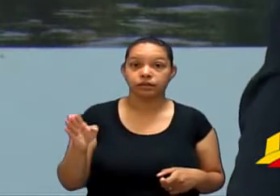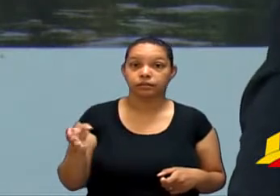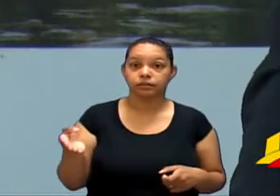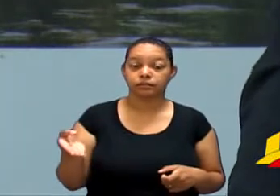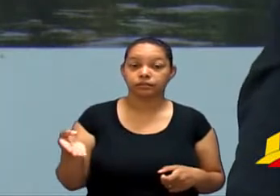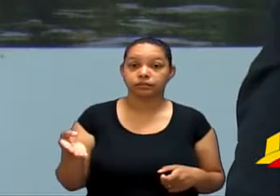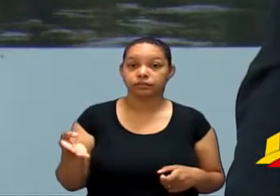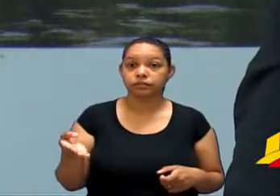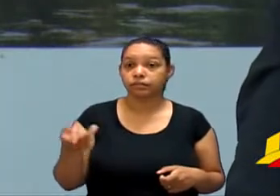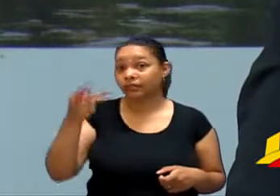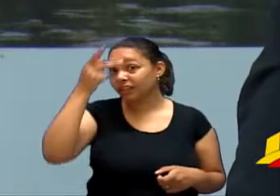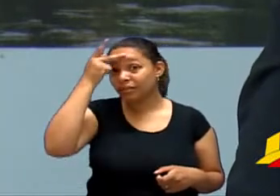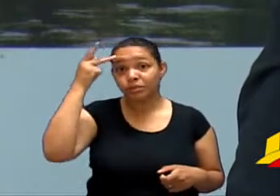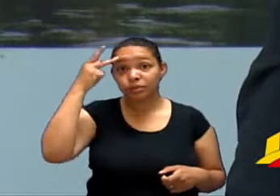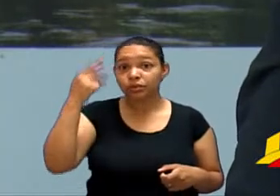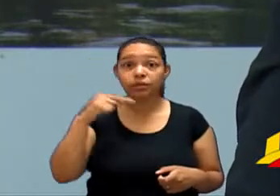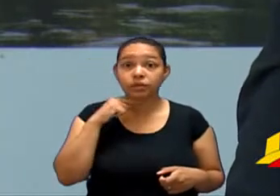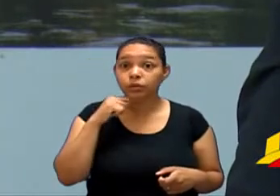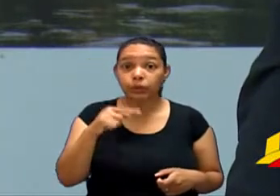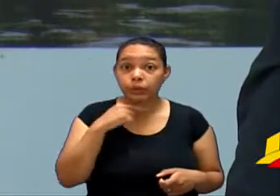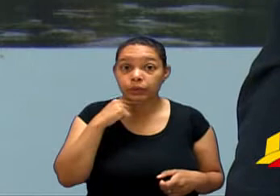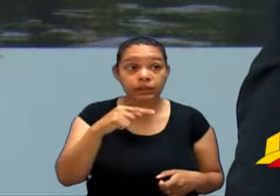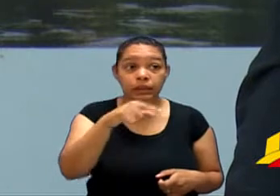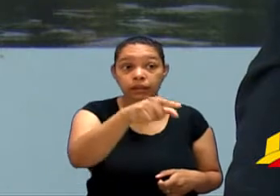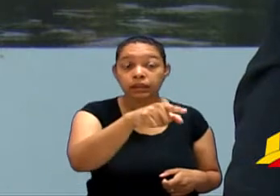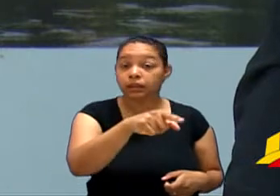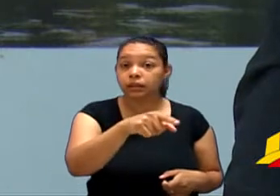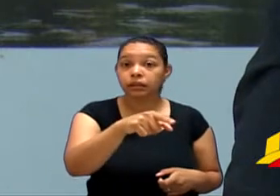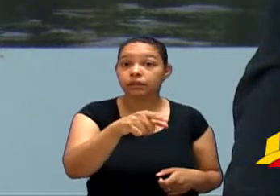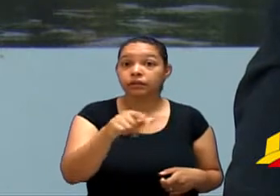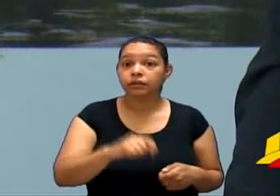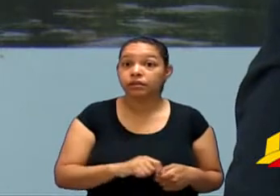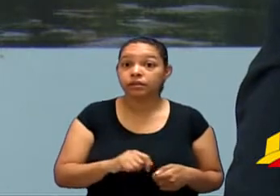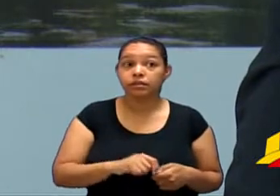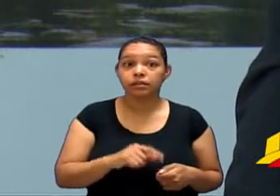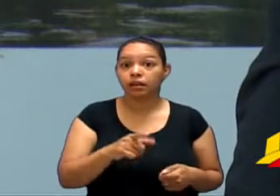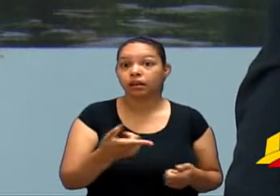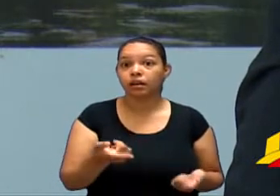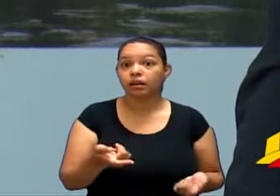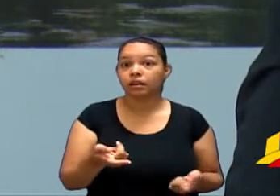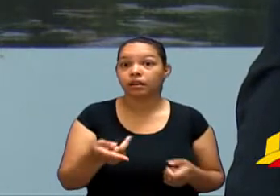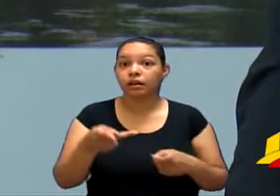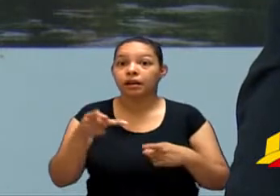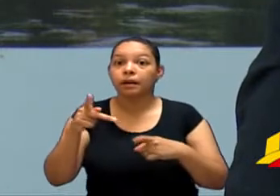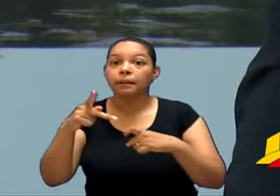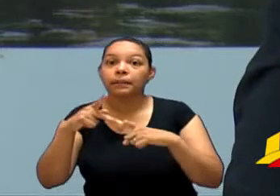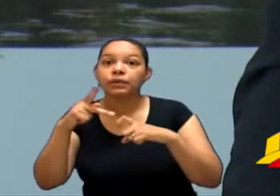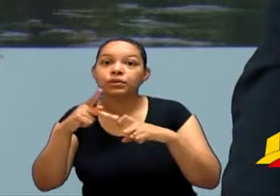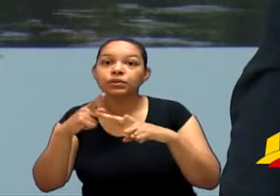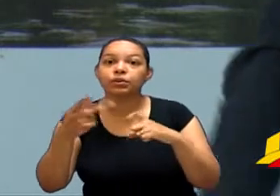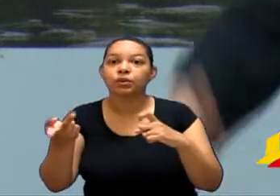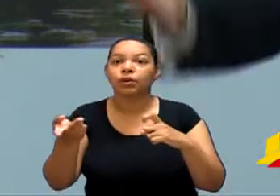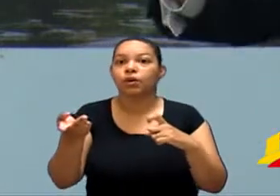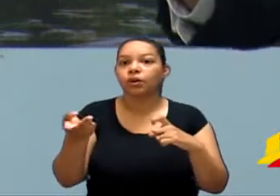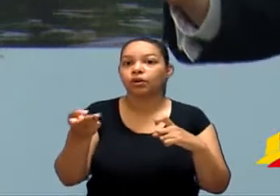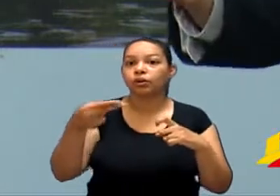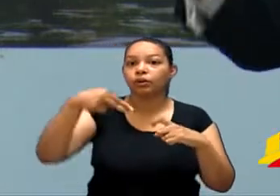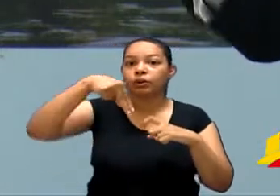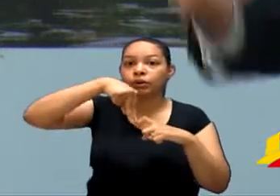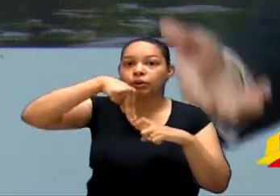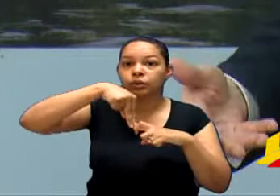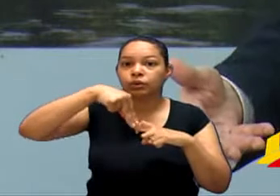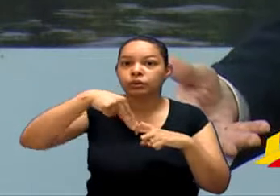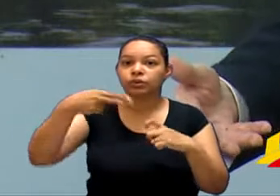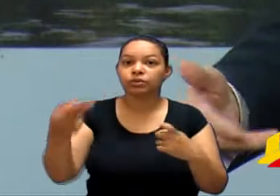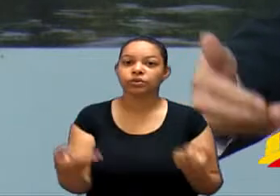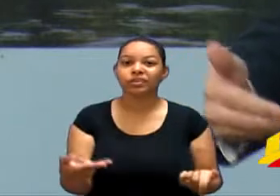Mas nenhum paciente consegue retirar esse exame consulta com psicólogo consulta com nutricionista as consultas eram